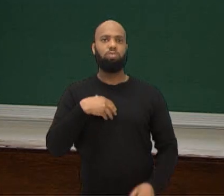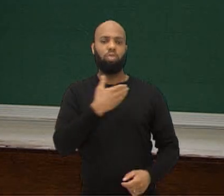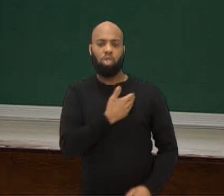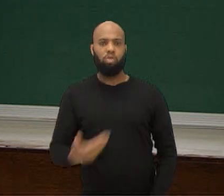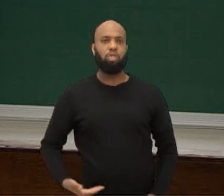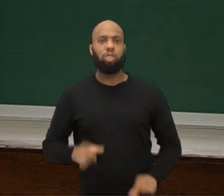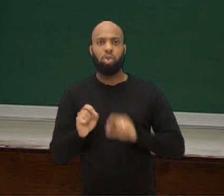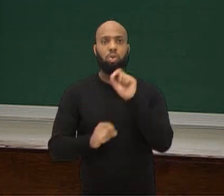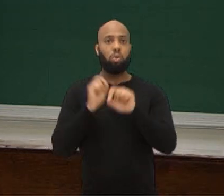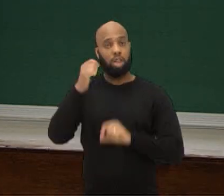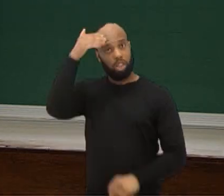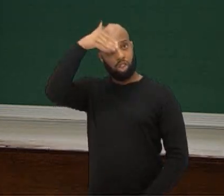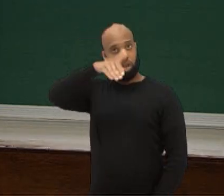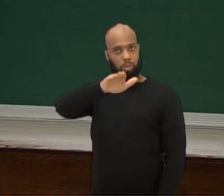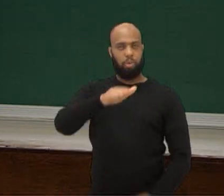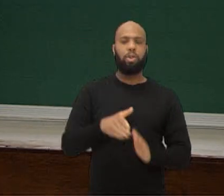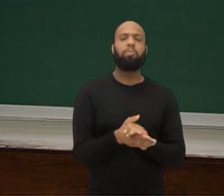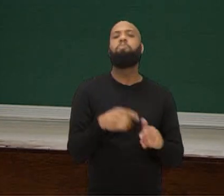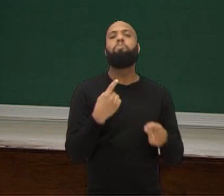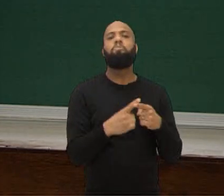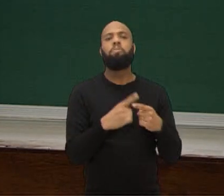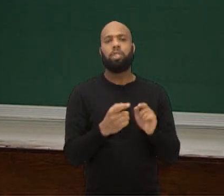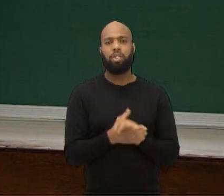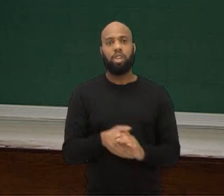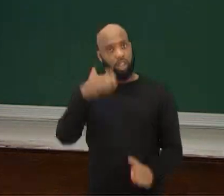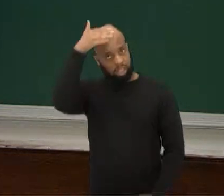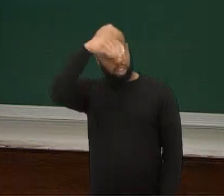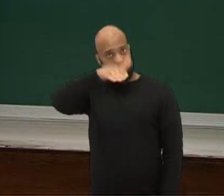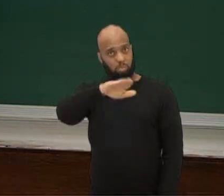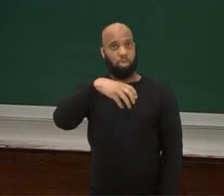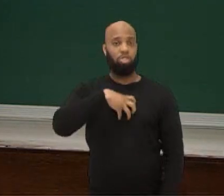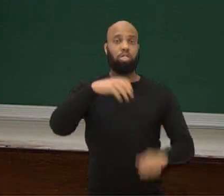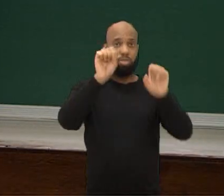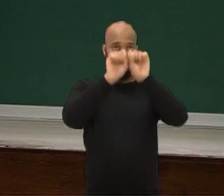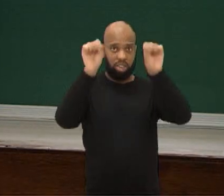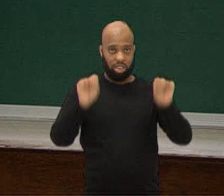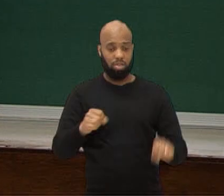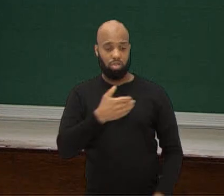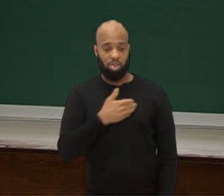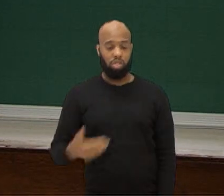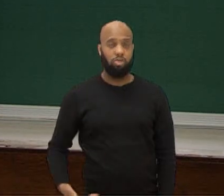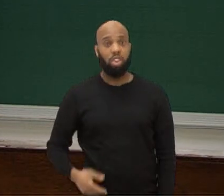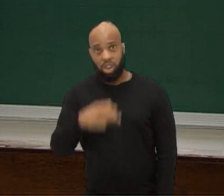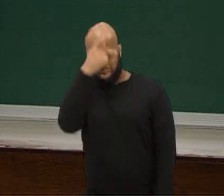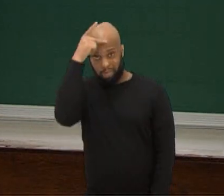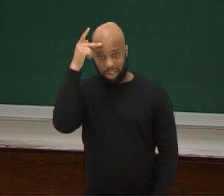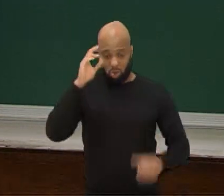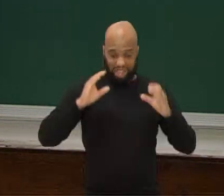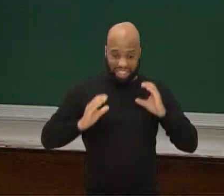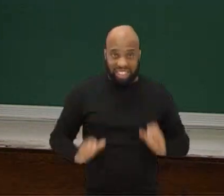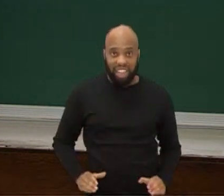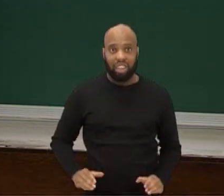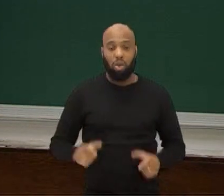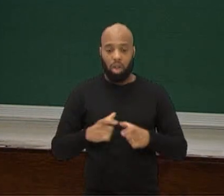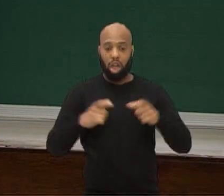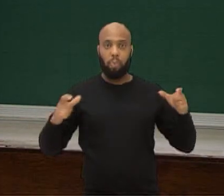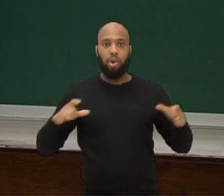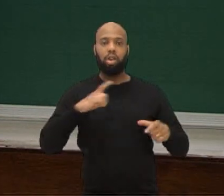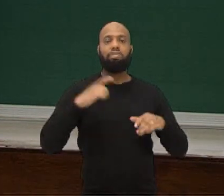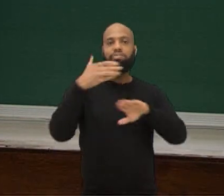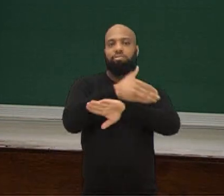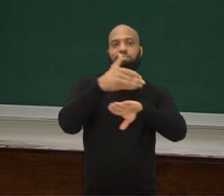República. Por quê? Porque a República é um sistema de governo no qual os cidadãos, a maioria das pessoas,